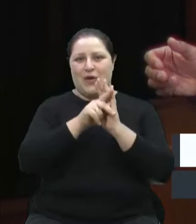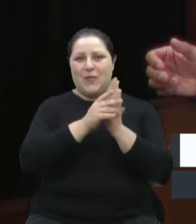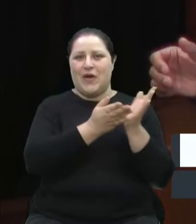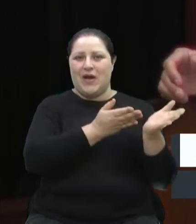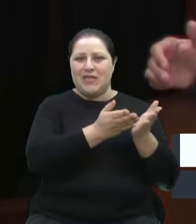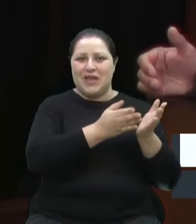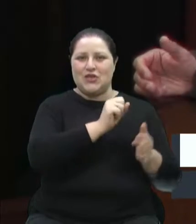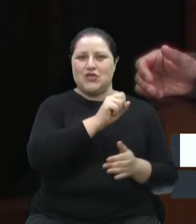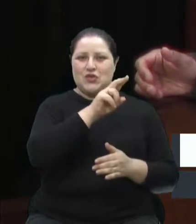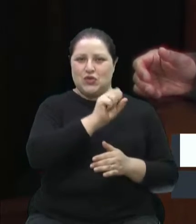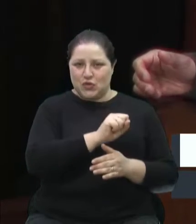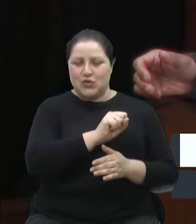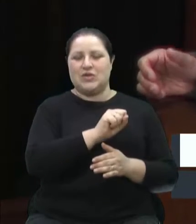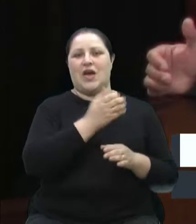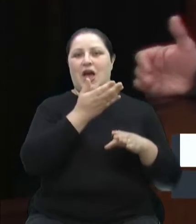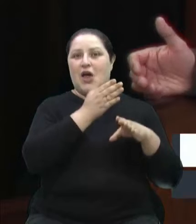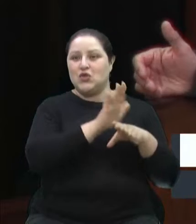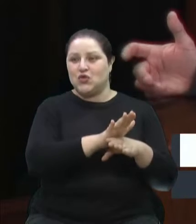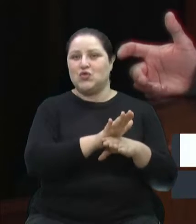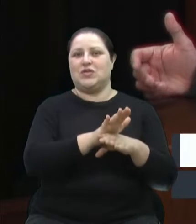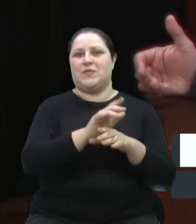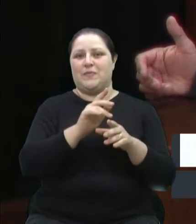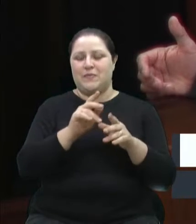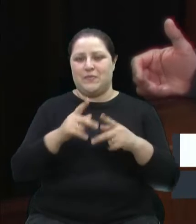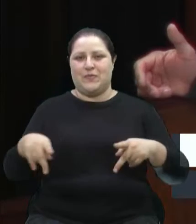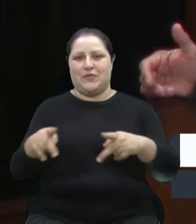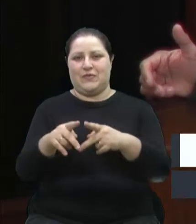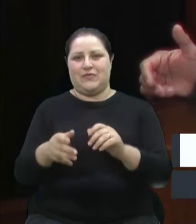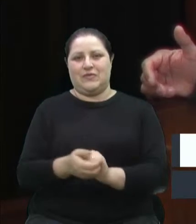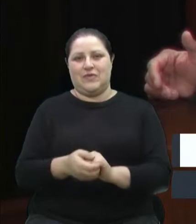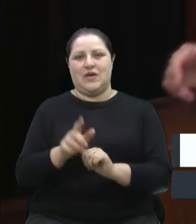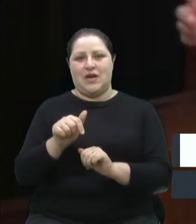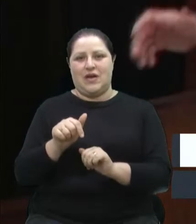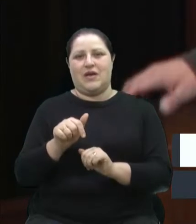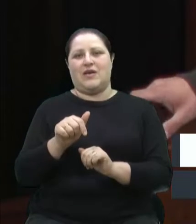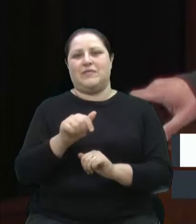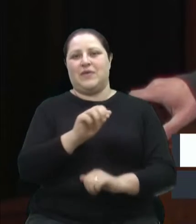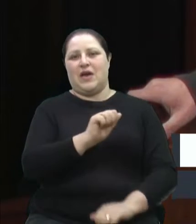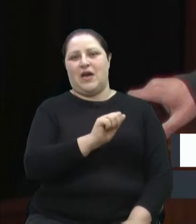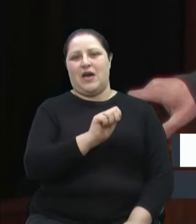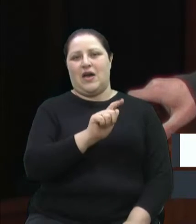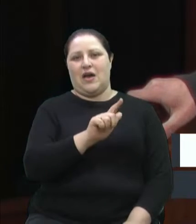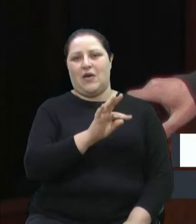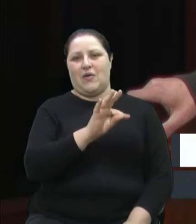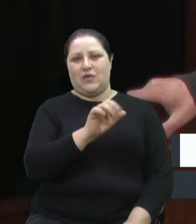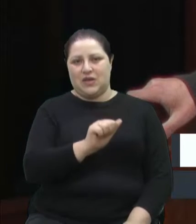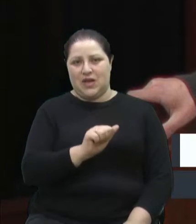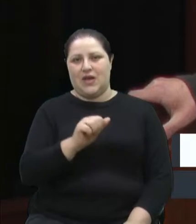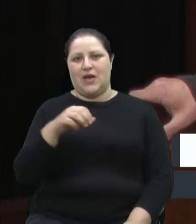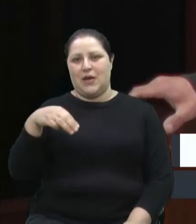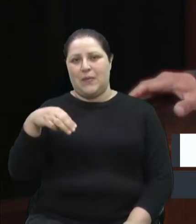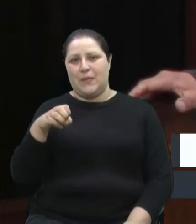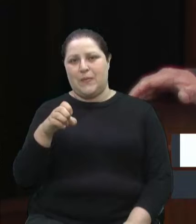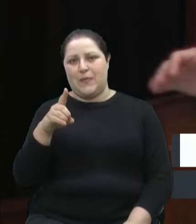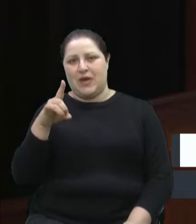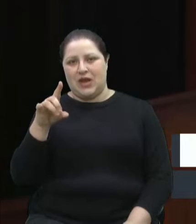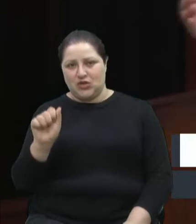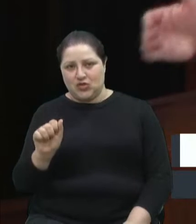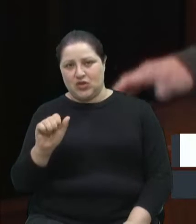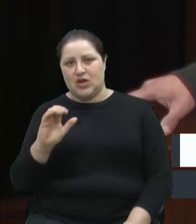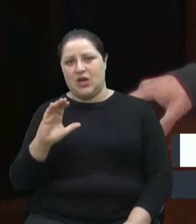diferença nesses procedimentos de alta e média complexidade, que muitas vezes os municípios pequenos não